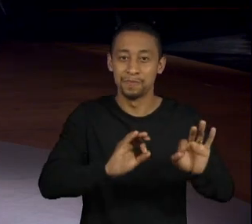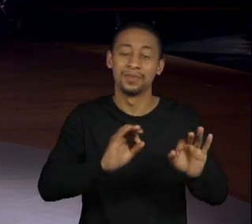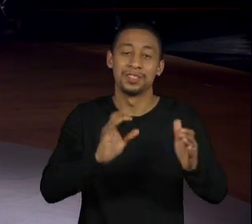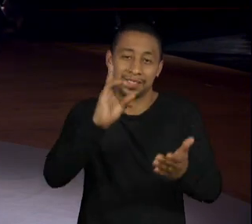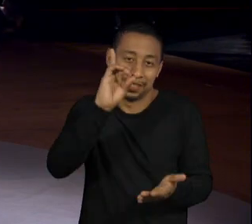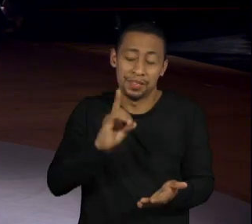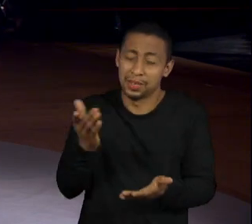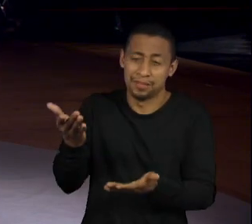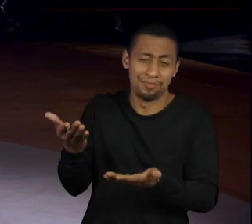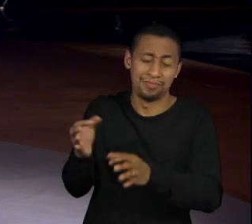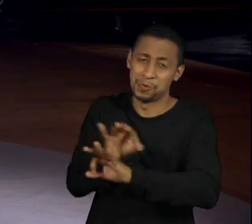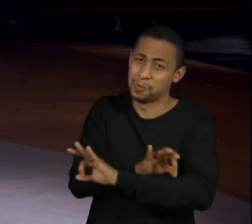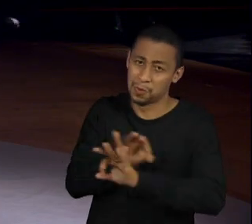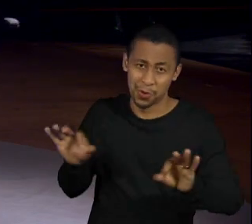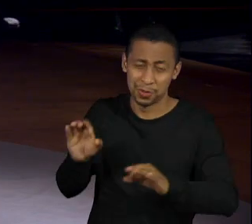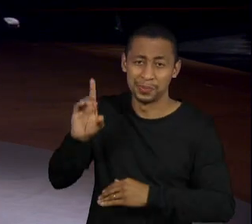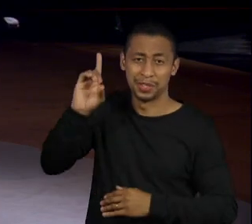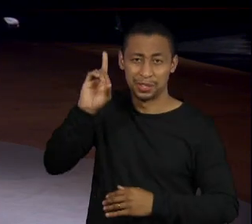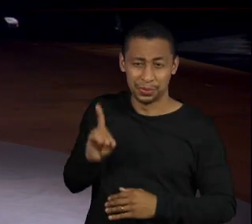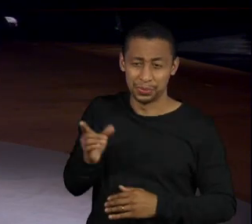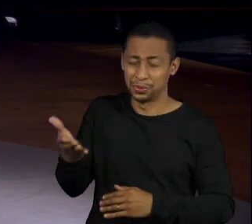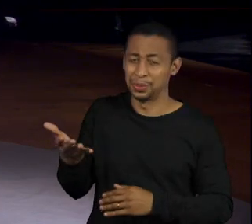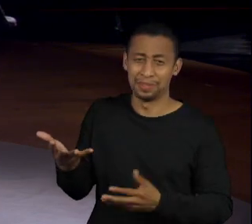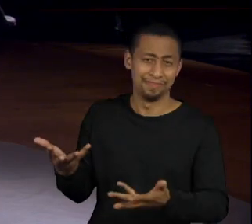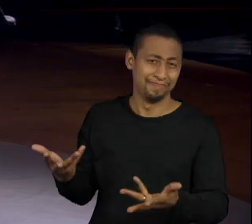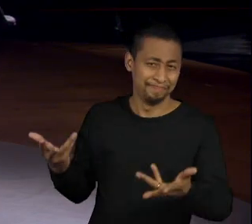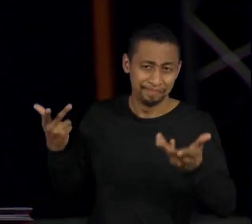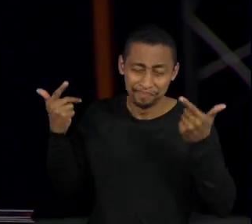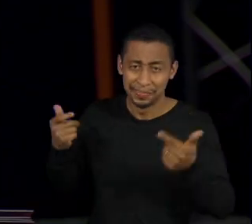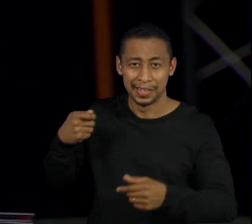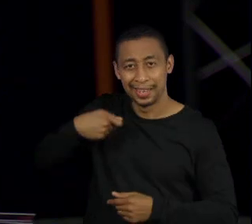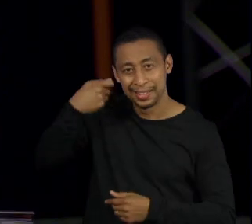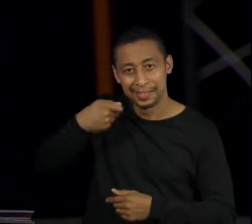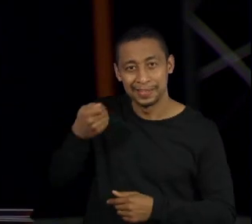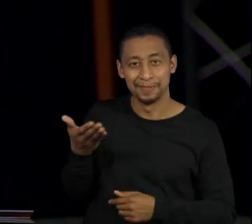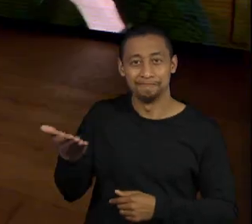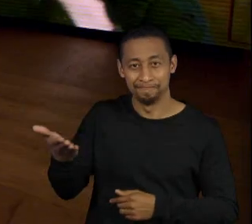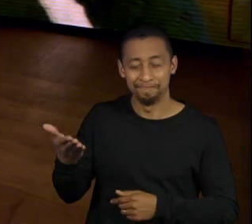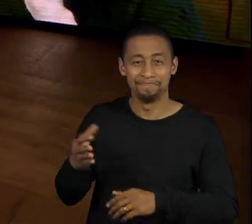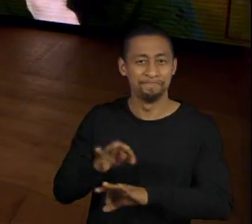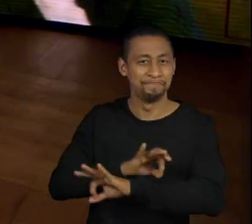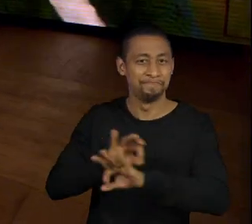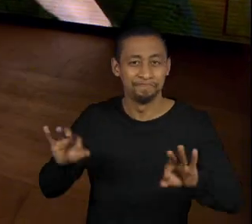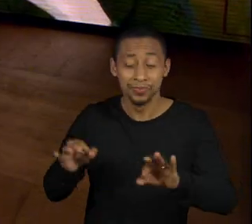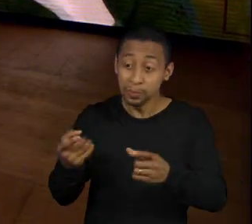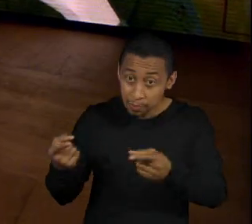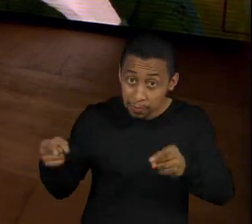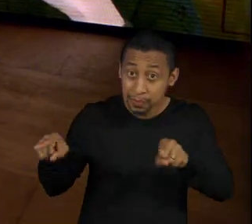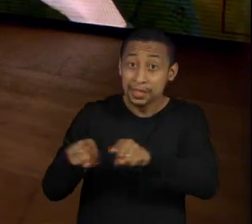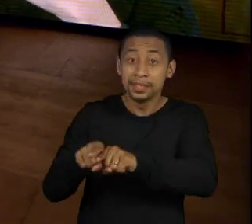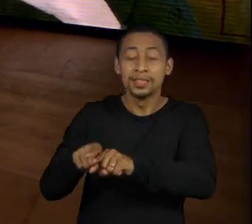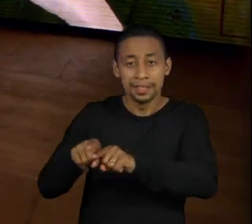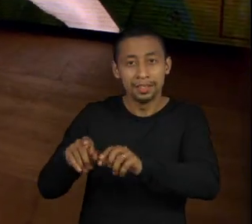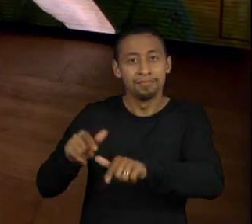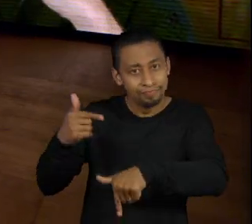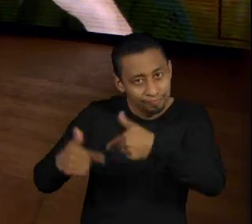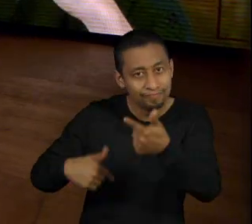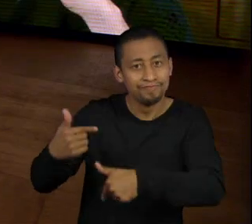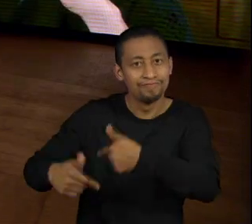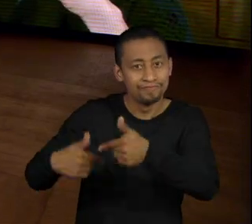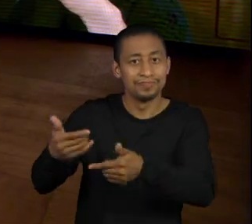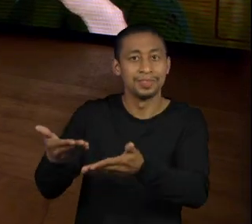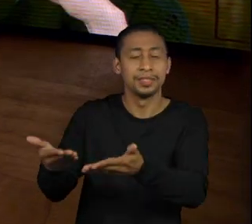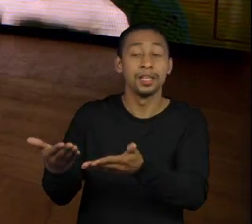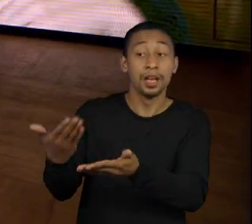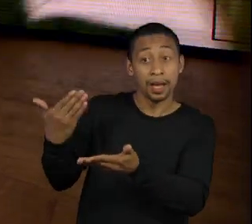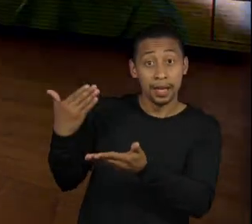ótima diretora também, uma excelente atriz, uma atriz maravilhosa, e é uma parceira mesmo de trabalho. A gente já trabalhou juntas